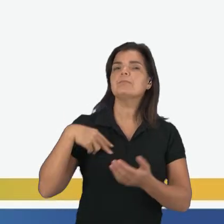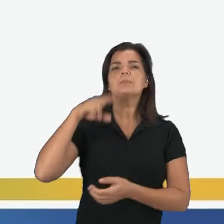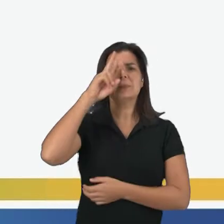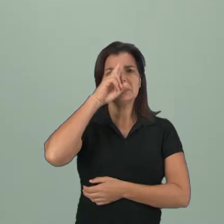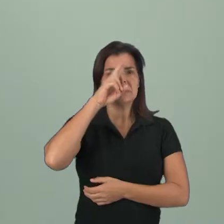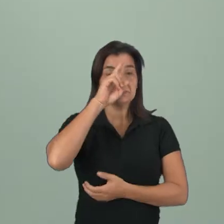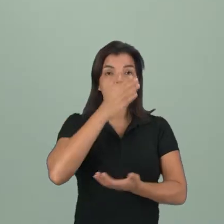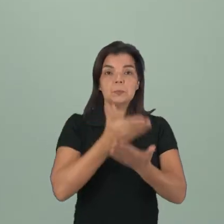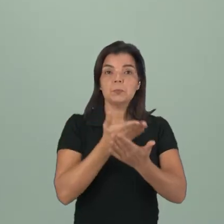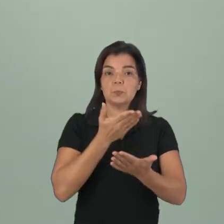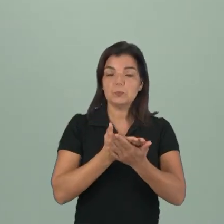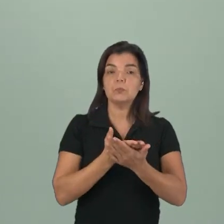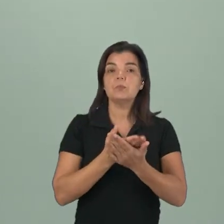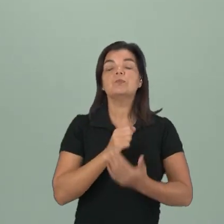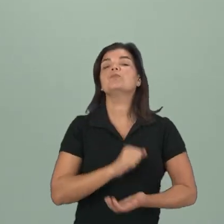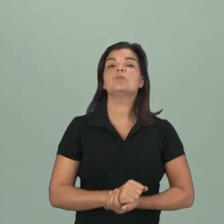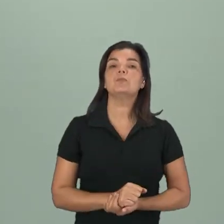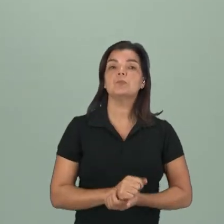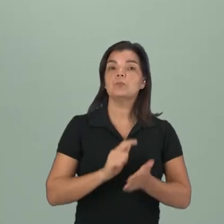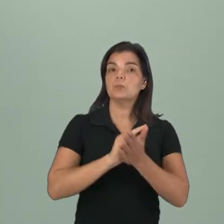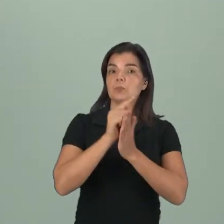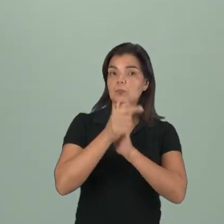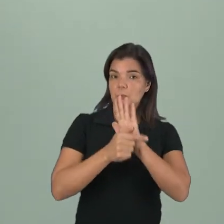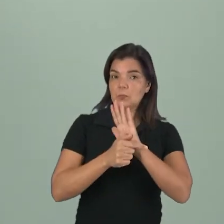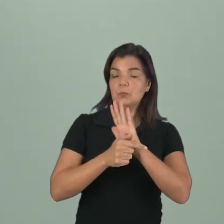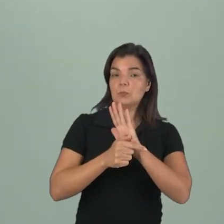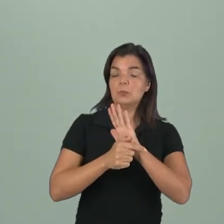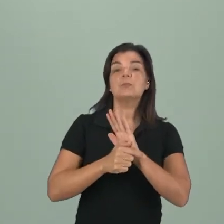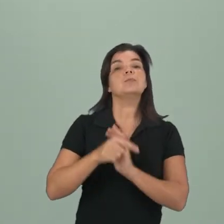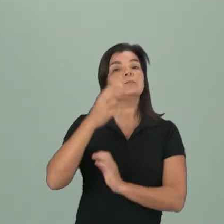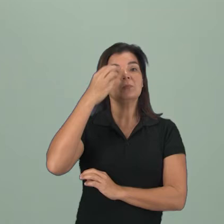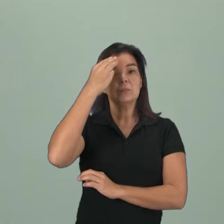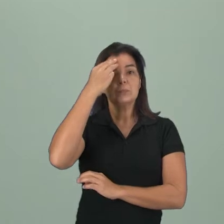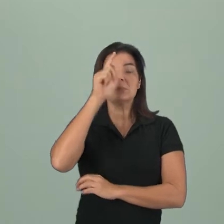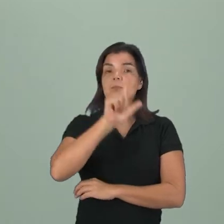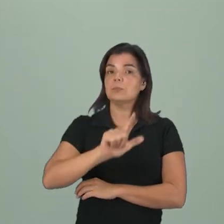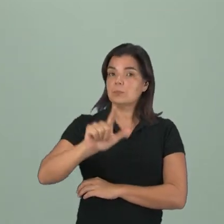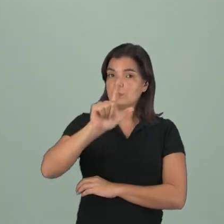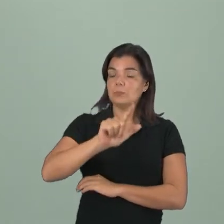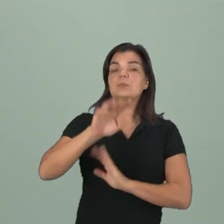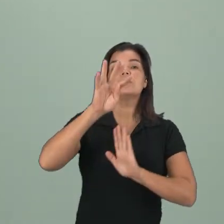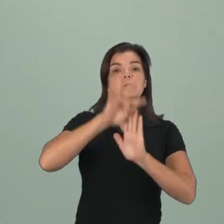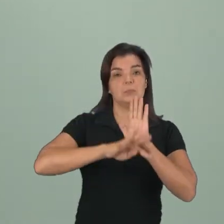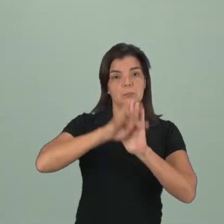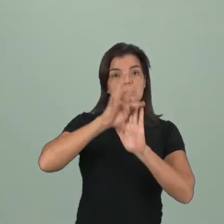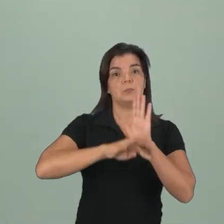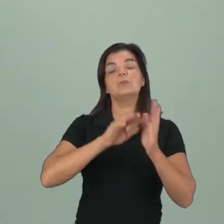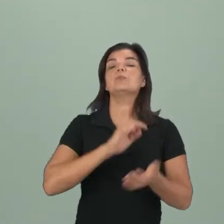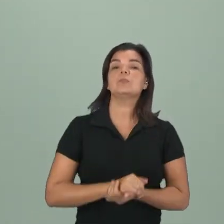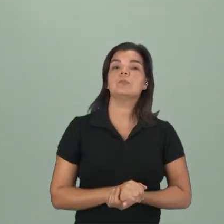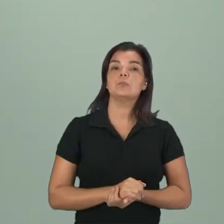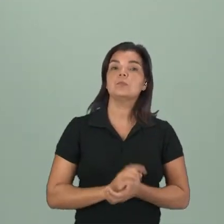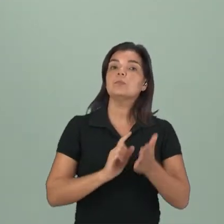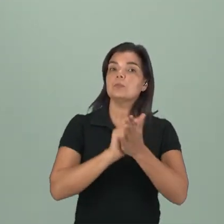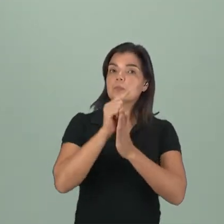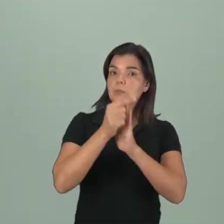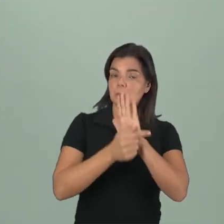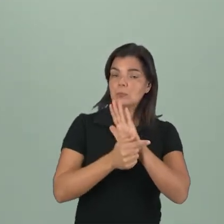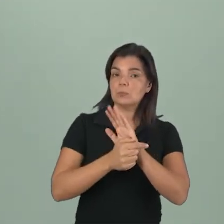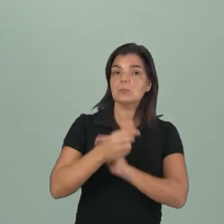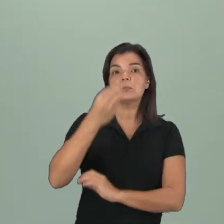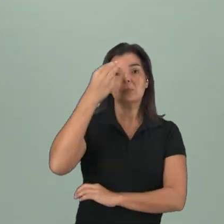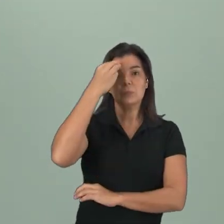que nós estudamos sobre o gênero Memórias Literárias? Esse texto se trata desse gênero,